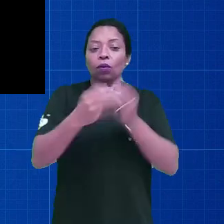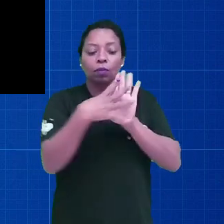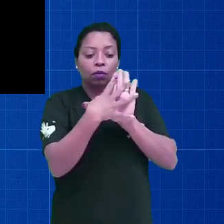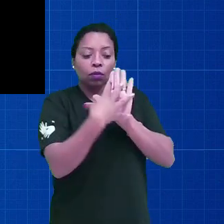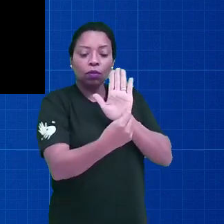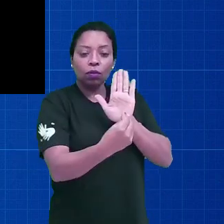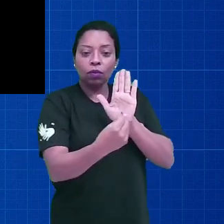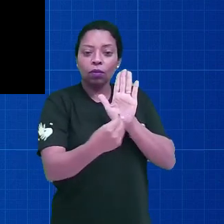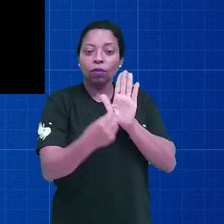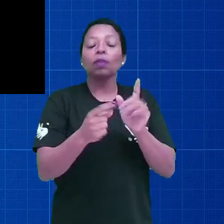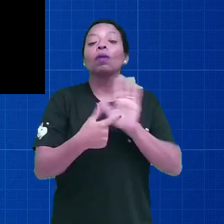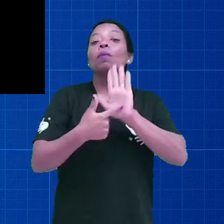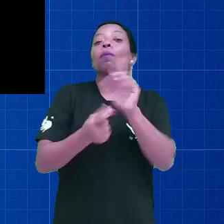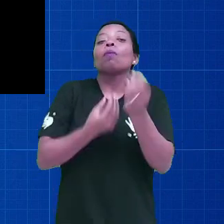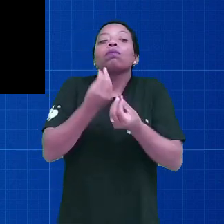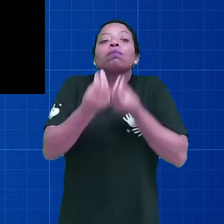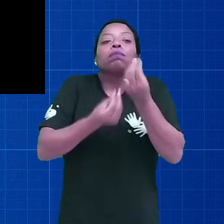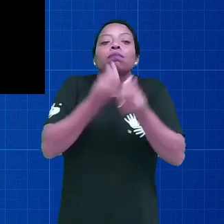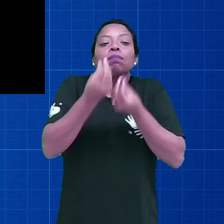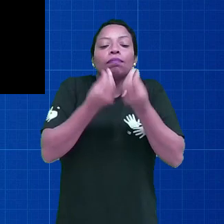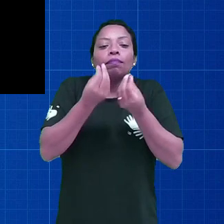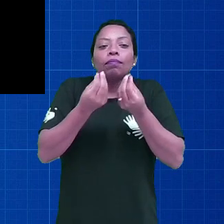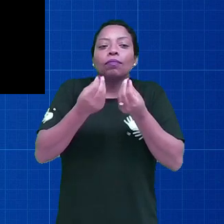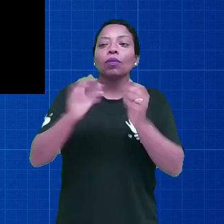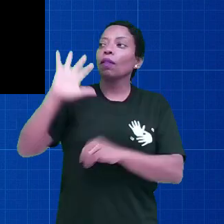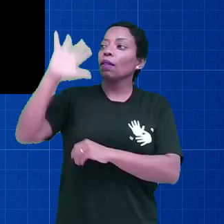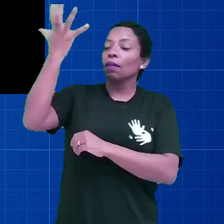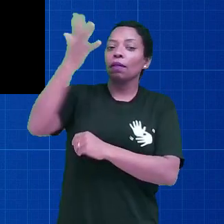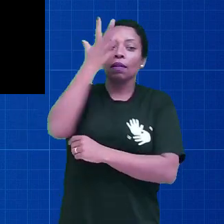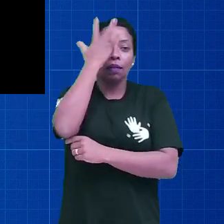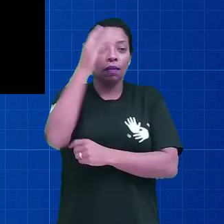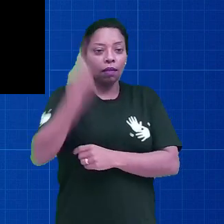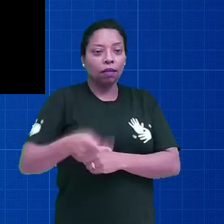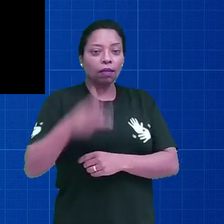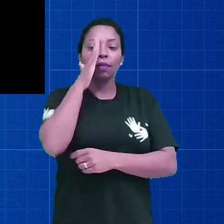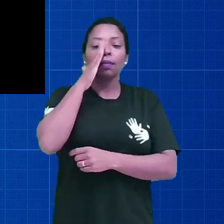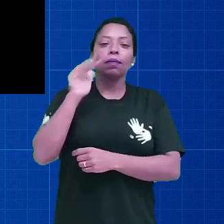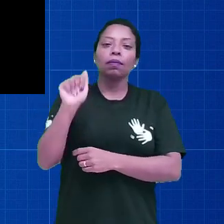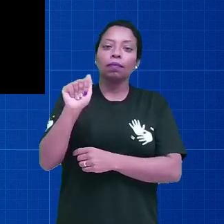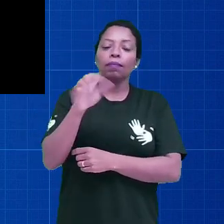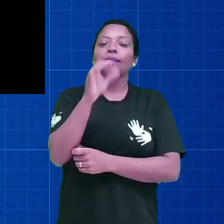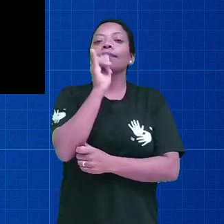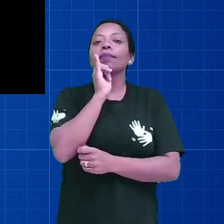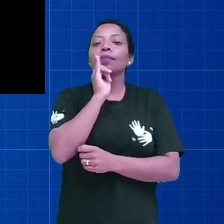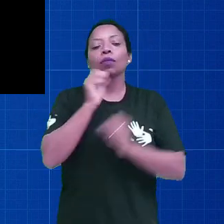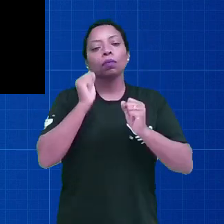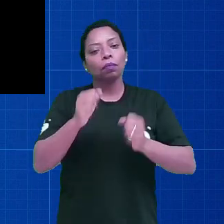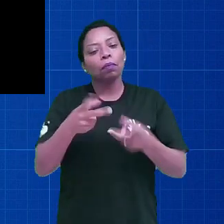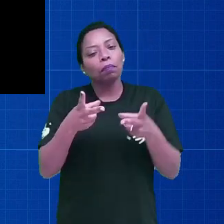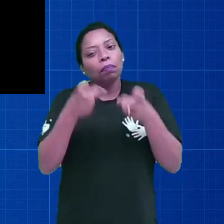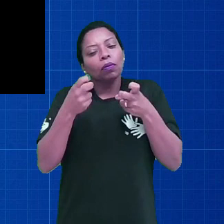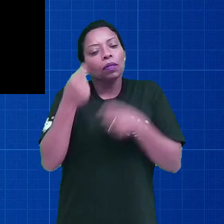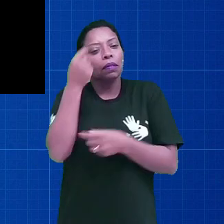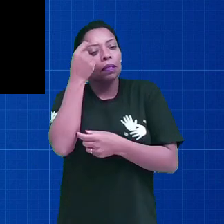como que vai estar o tempo amanhã, por exemplo, em Araucária. Então, você faz depois um recorte